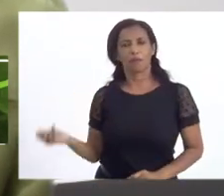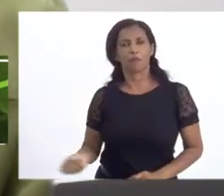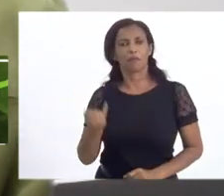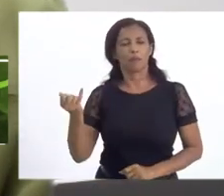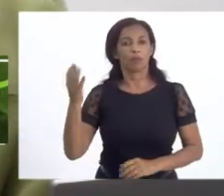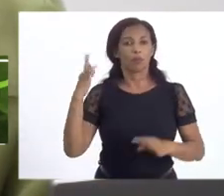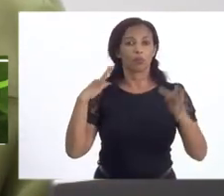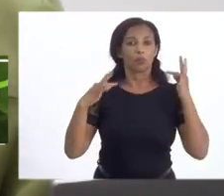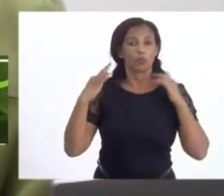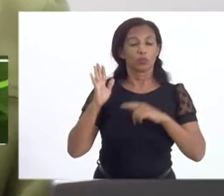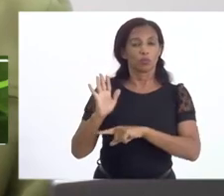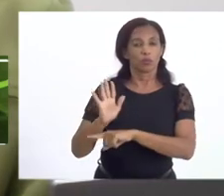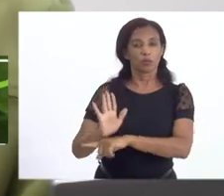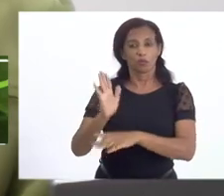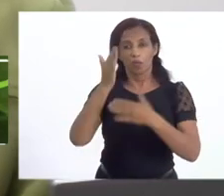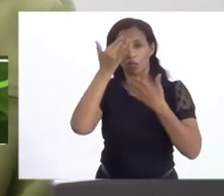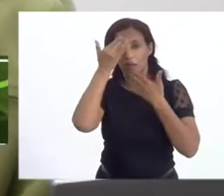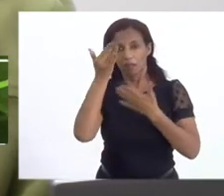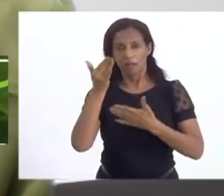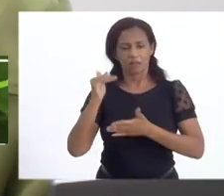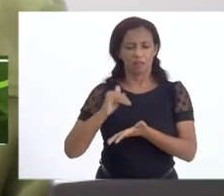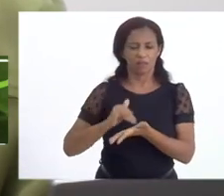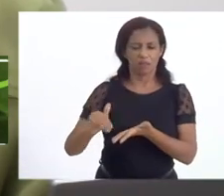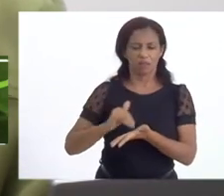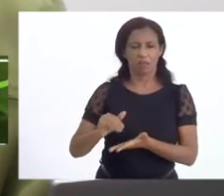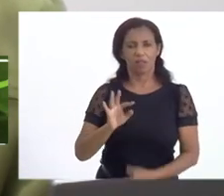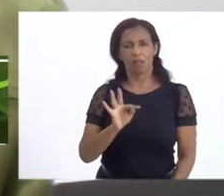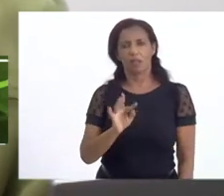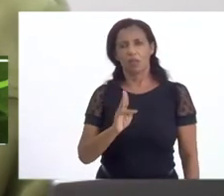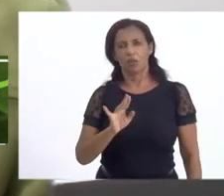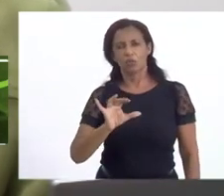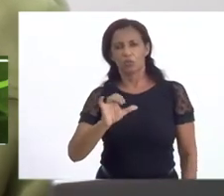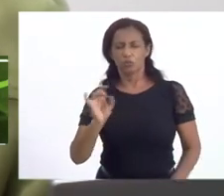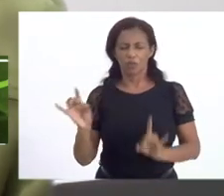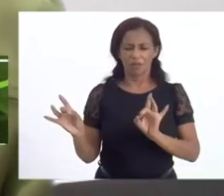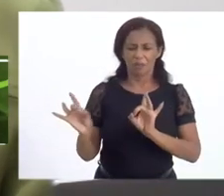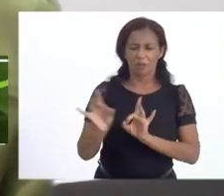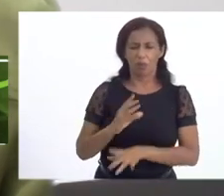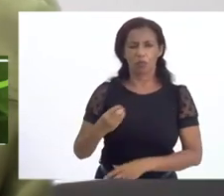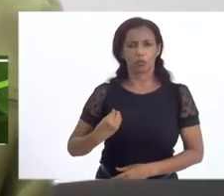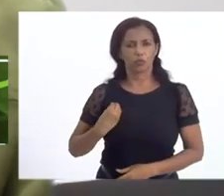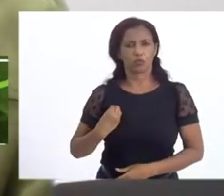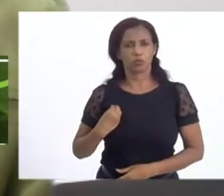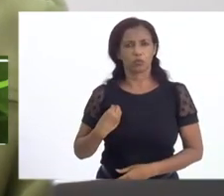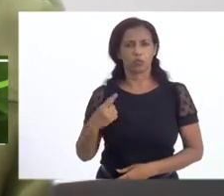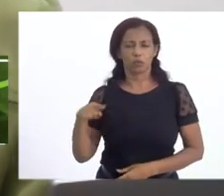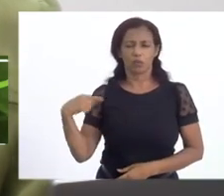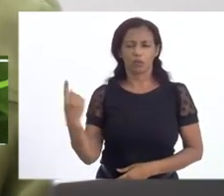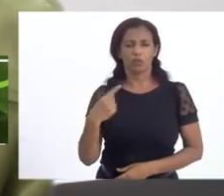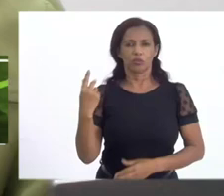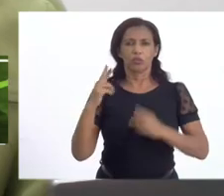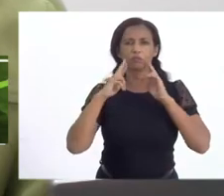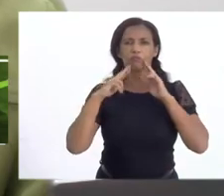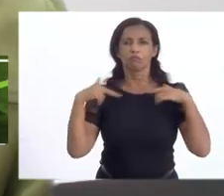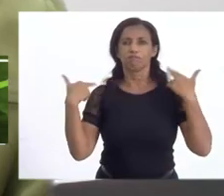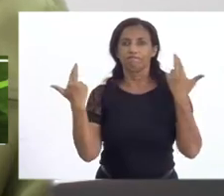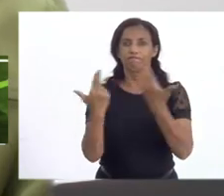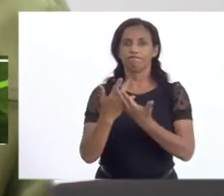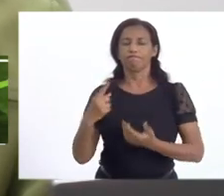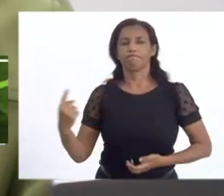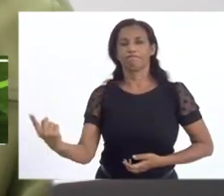turismo. Agradecer ao secretário Tutuca, que está sempre apto e presente nas nossas audiências, nas